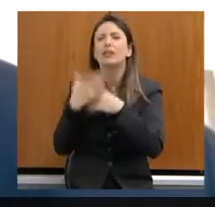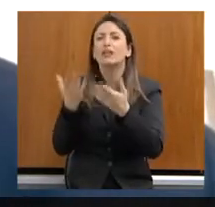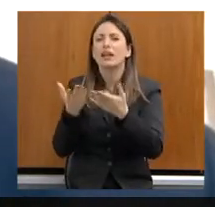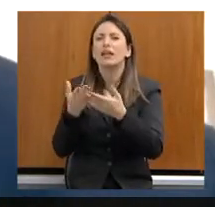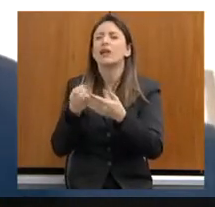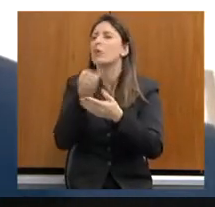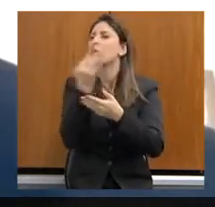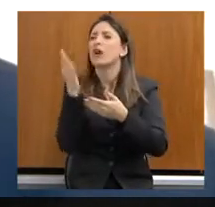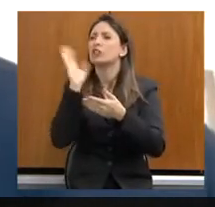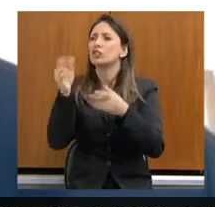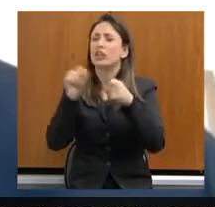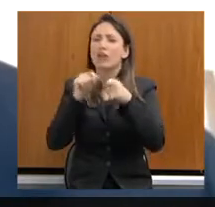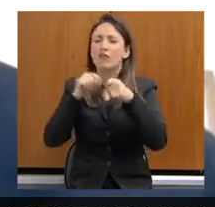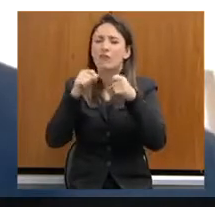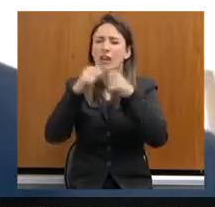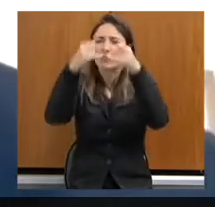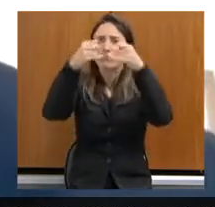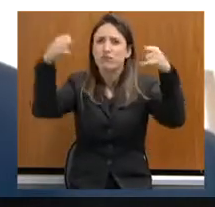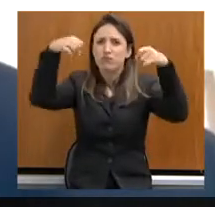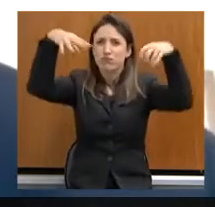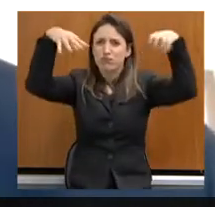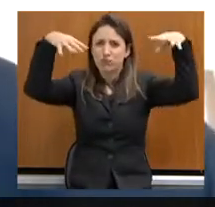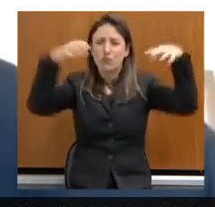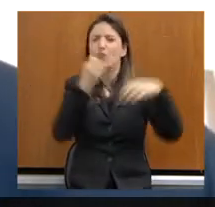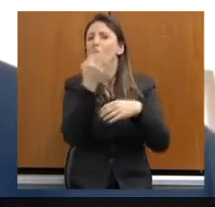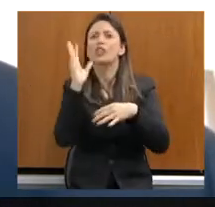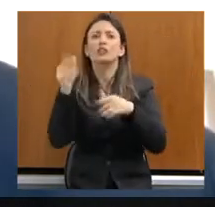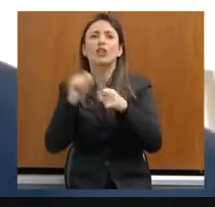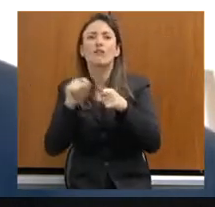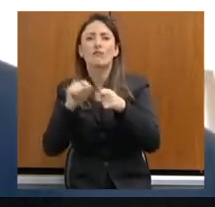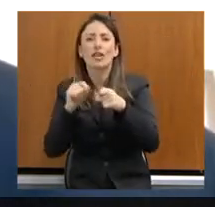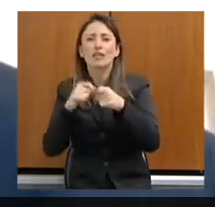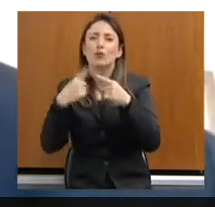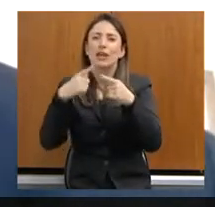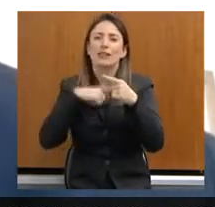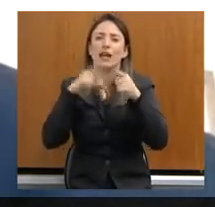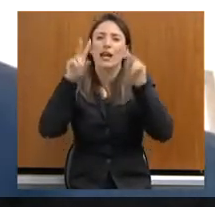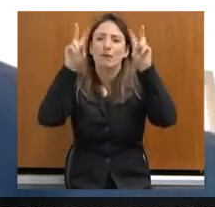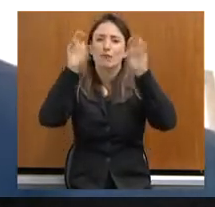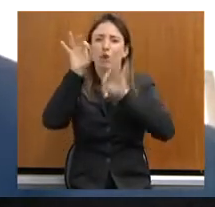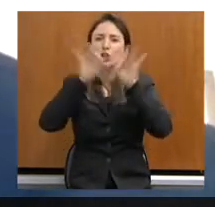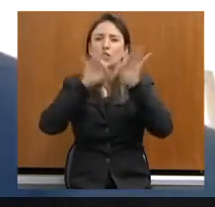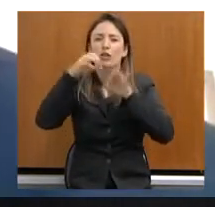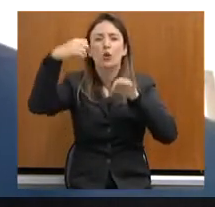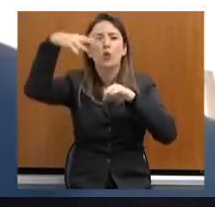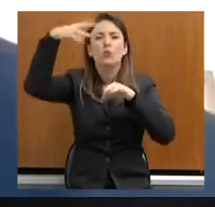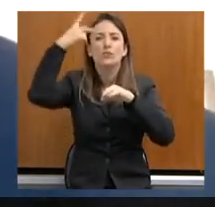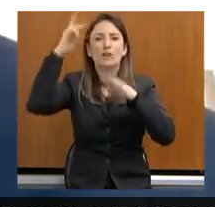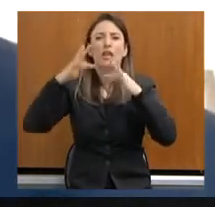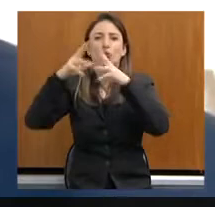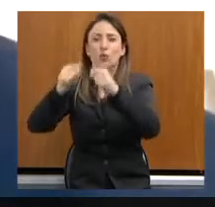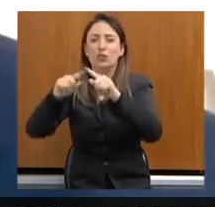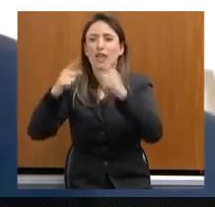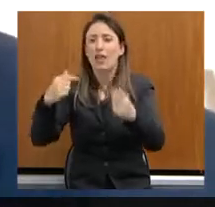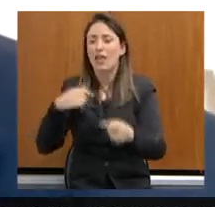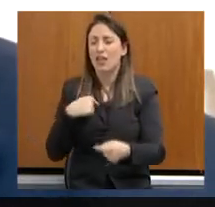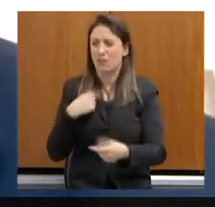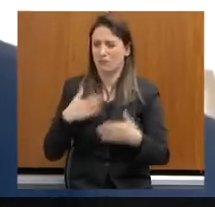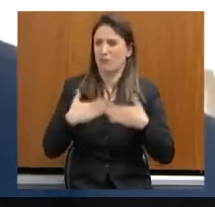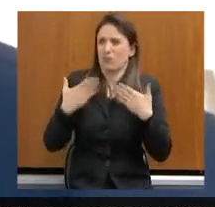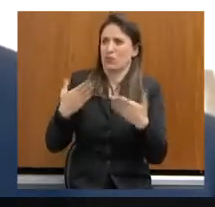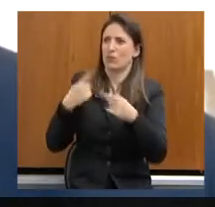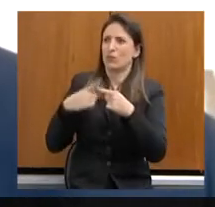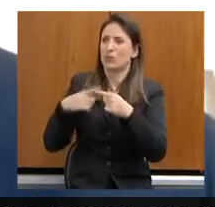faria todo feitas pelo programa Luz Para Todos e eu fiquei realmente impressionado Quando você vê que me forma de